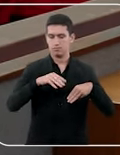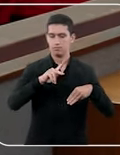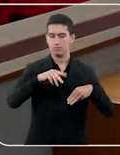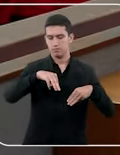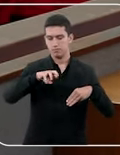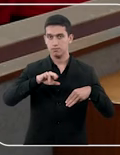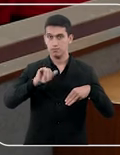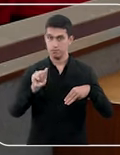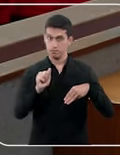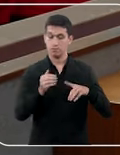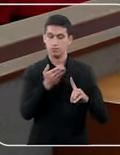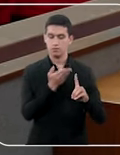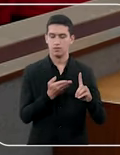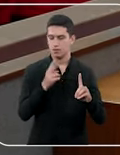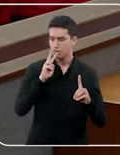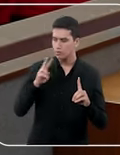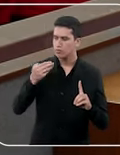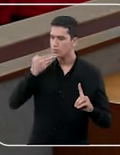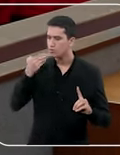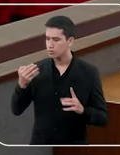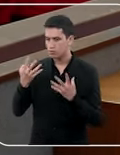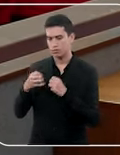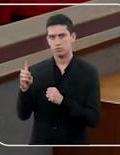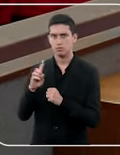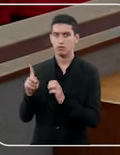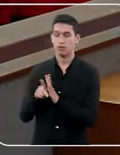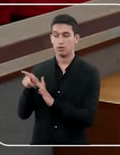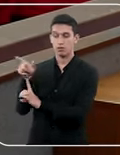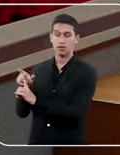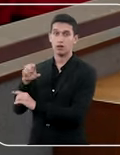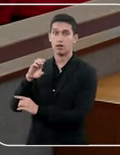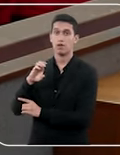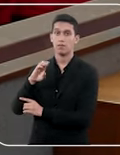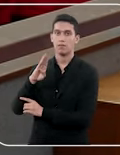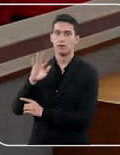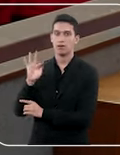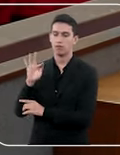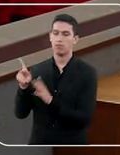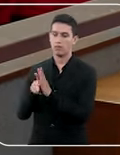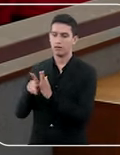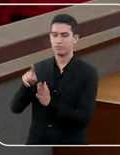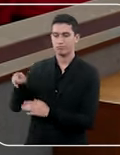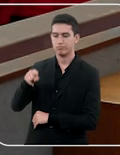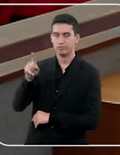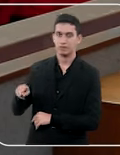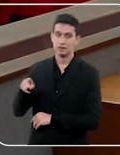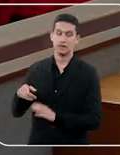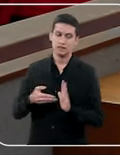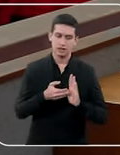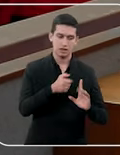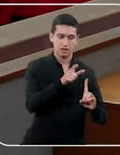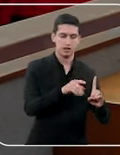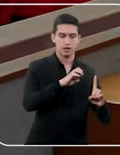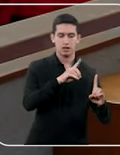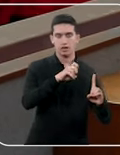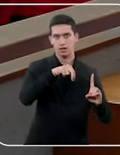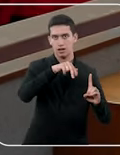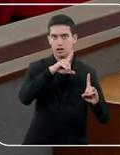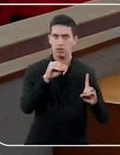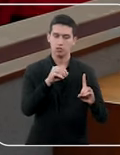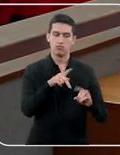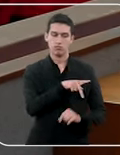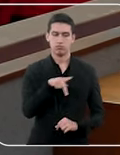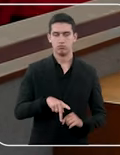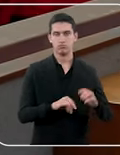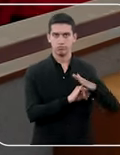Tereza de Assis Moura, não conheceu um pedido da CBF para suspender a destituição de Edinaldo Rodrigues da presidência